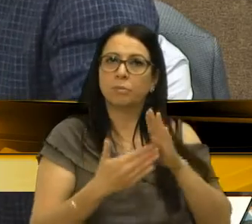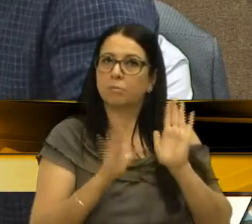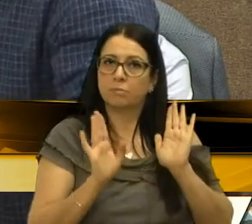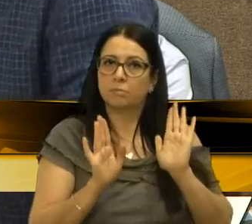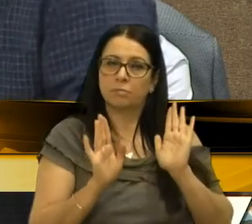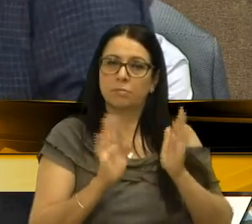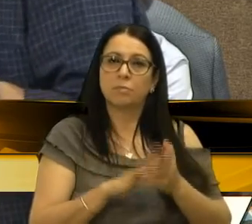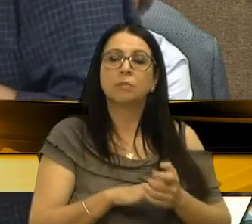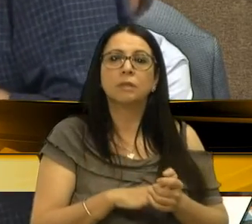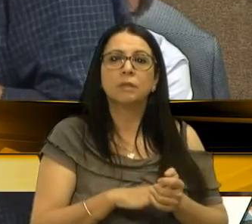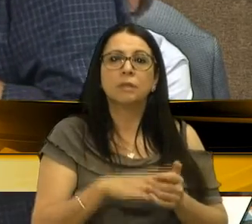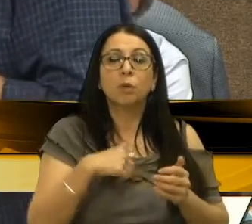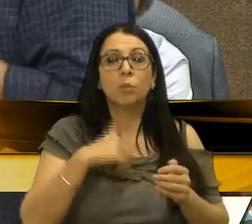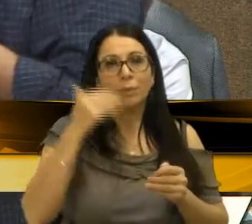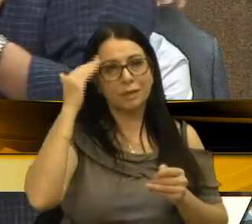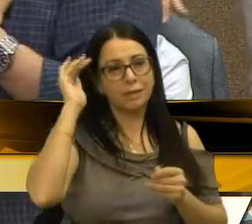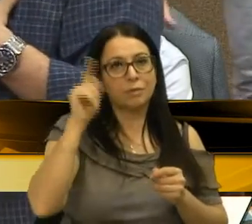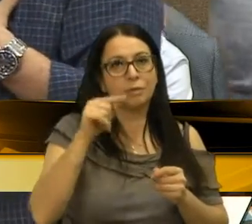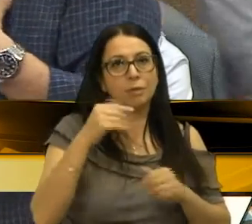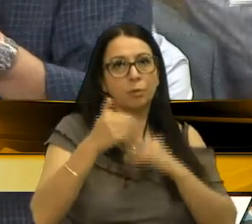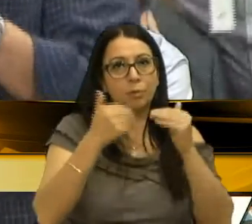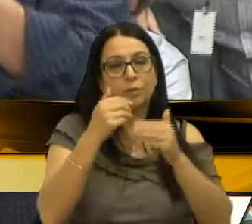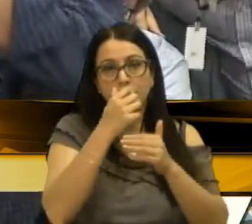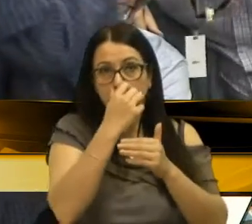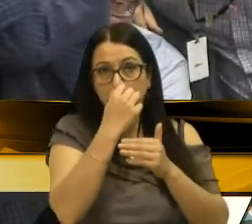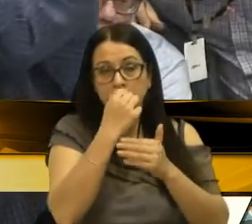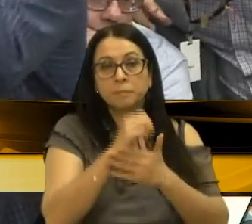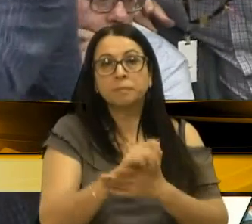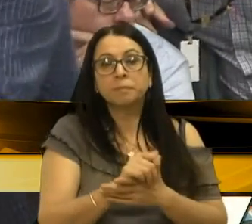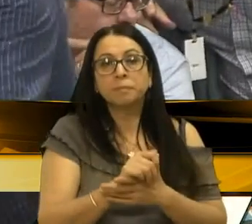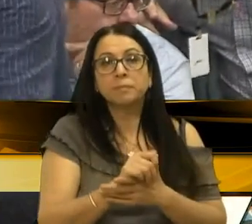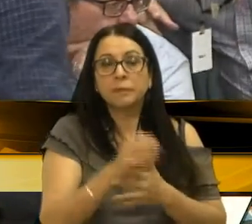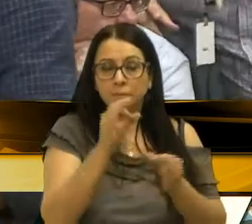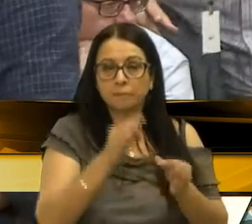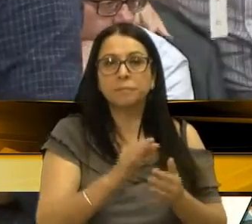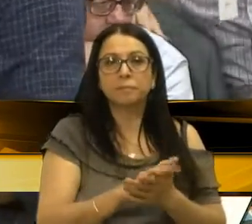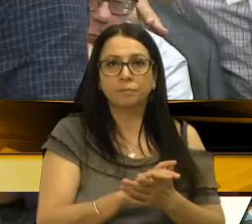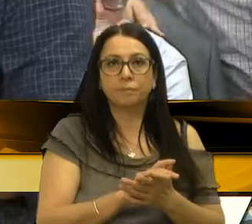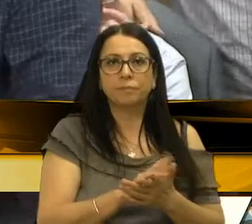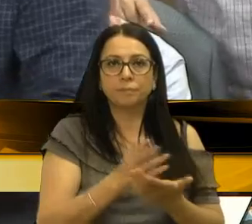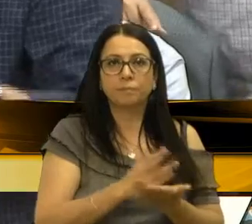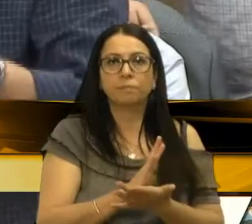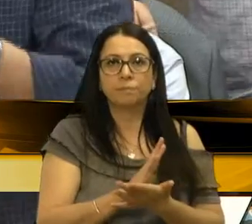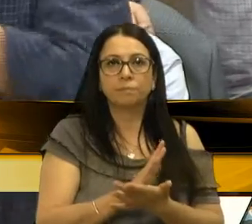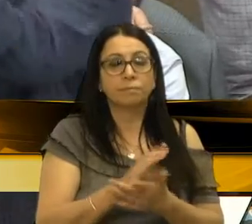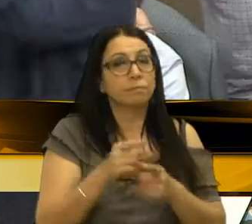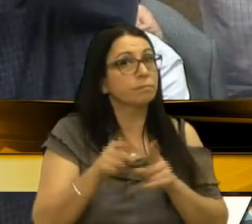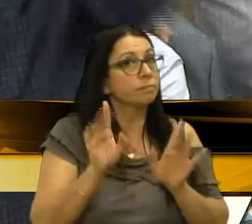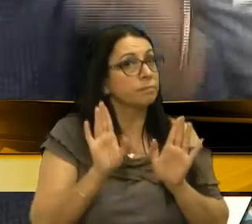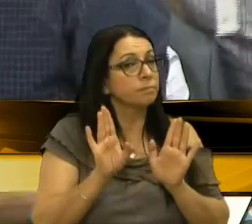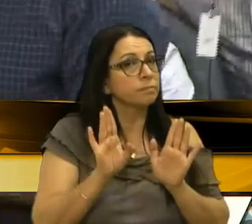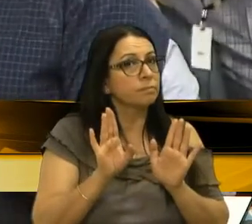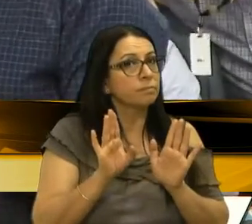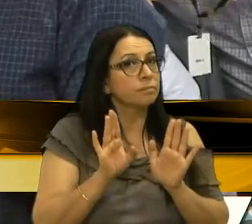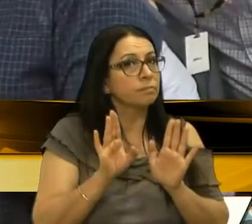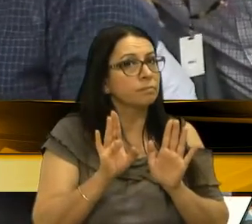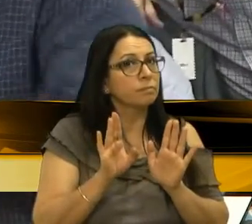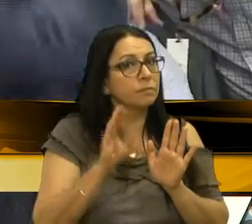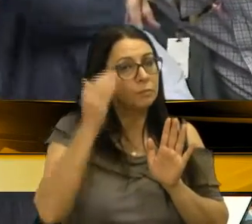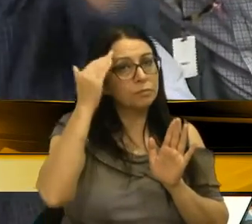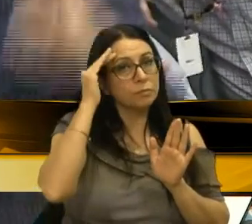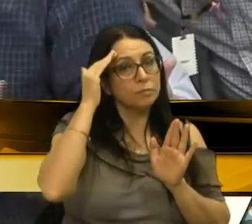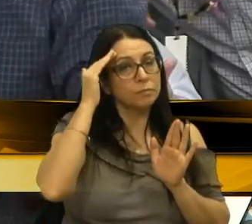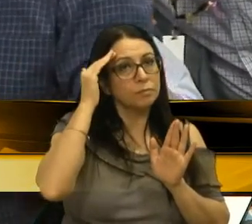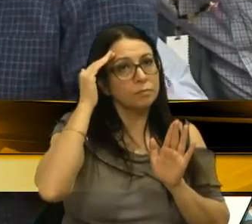prudencial. Então, eu entendo que o processo está correto para a sua aprovação, mas o entendimento